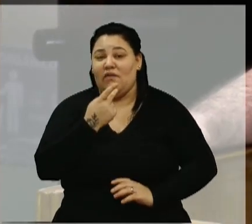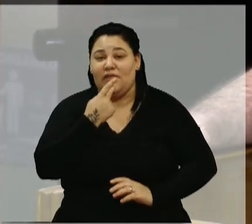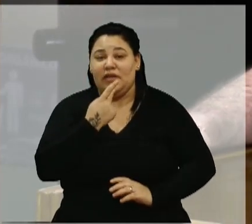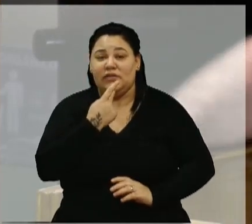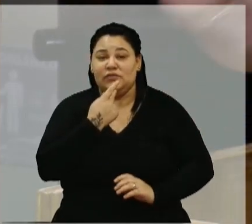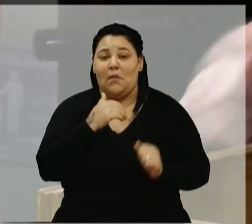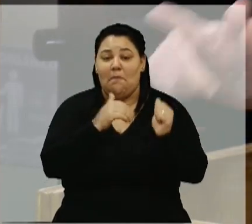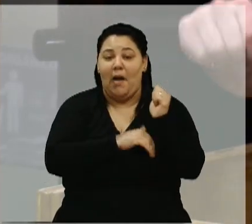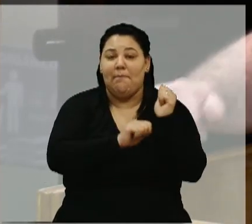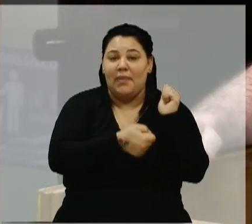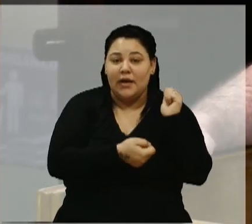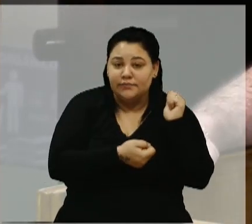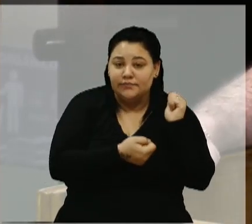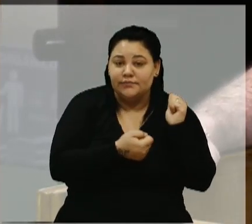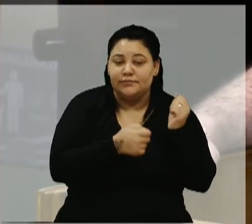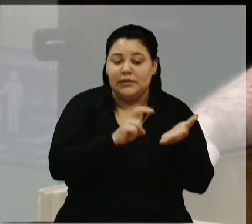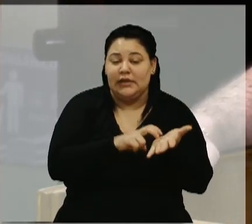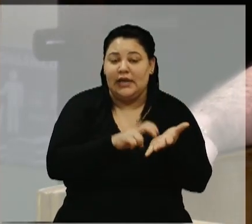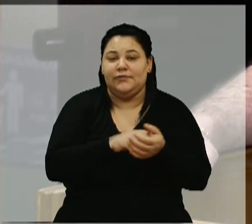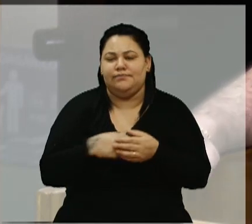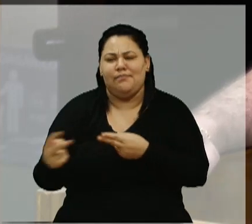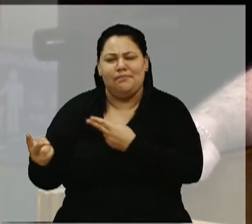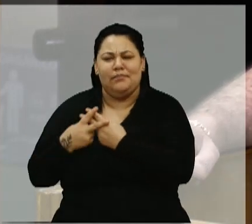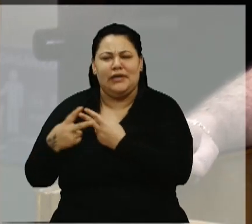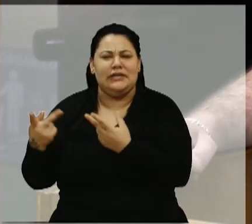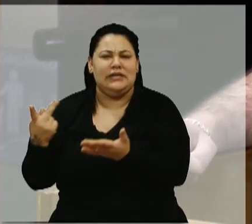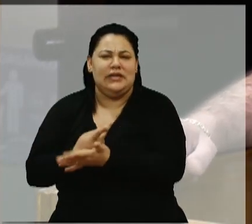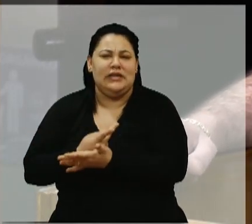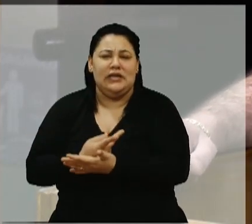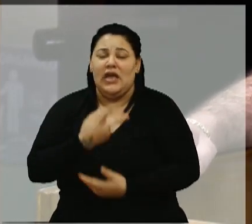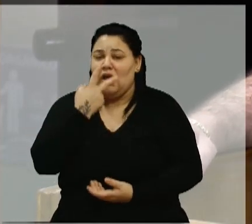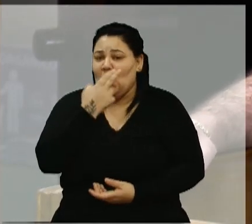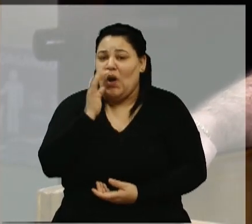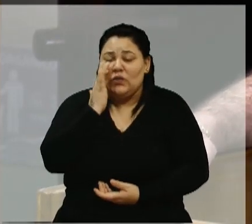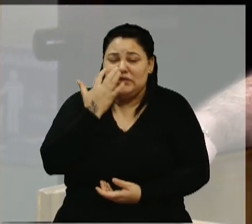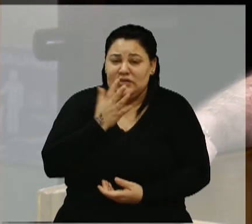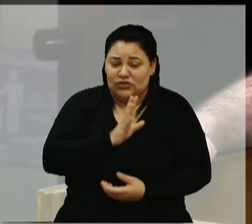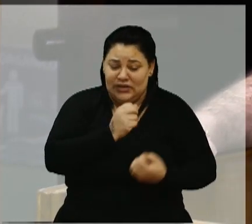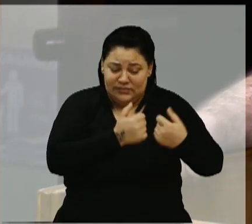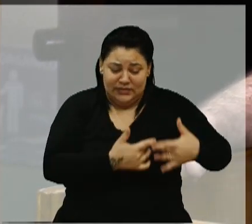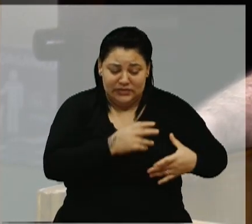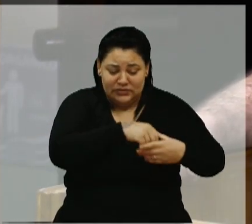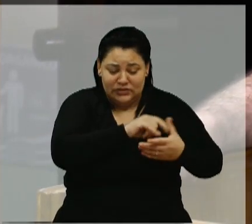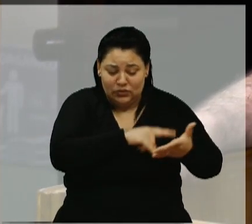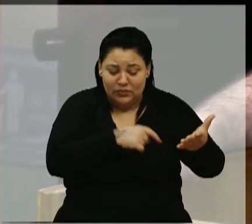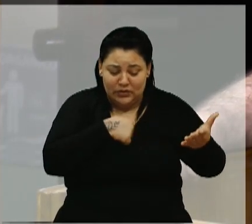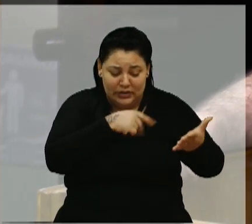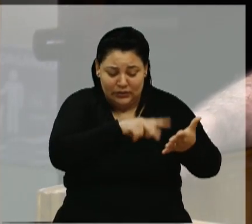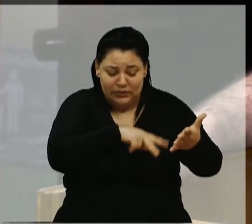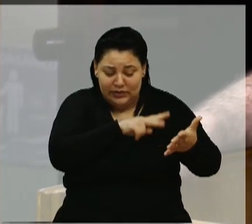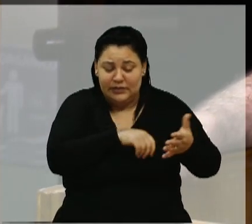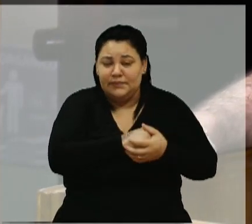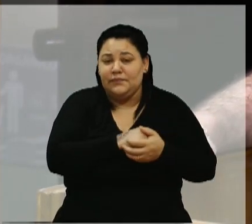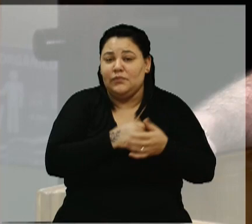bancário, prisões ilegais, como foi dito na exposição de motivos dessa moção, do